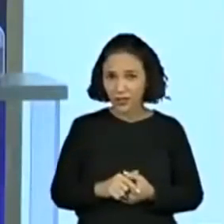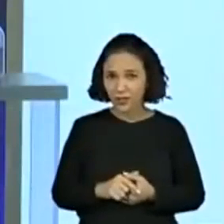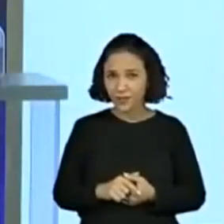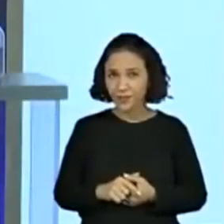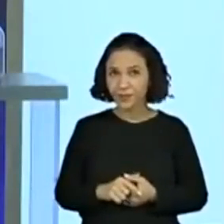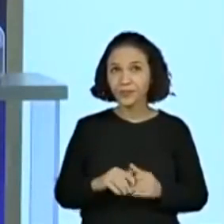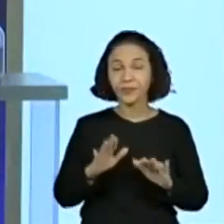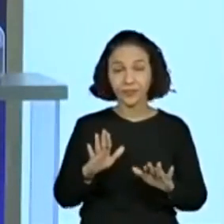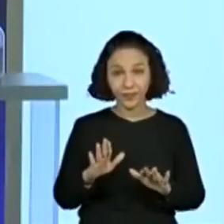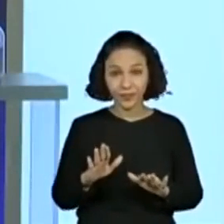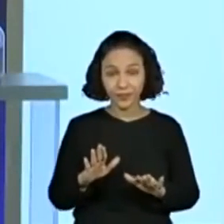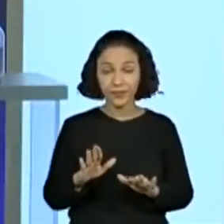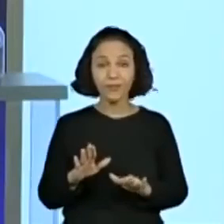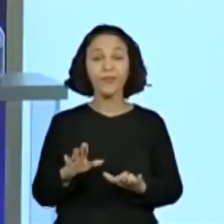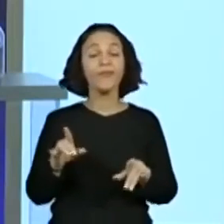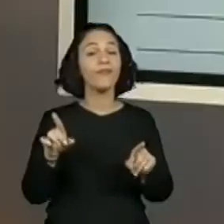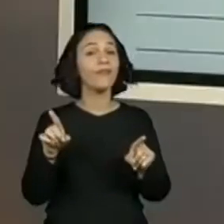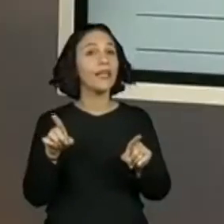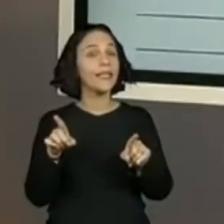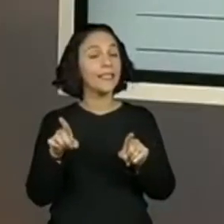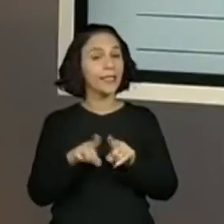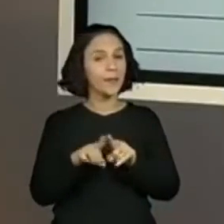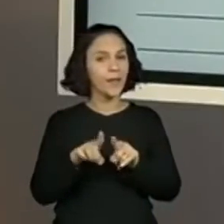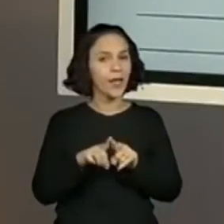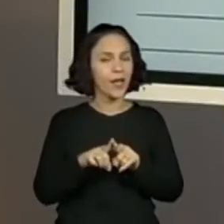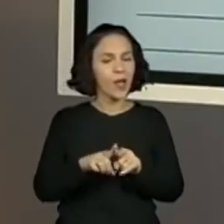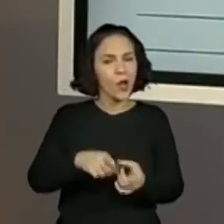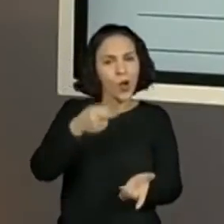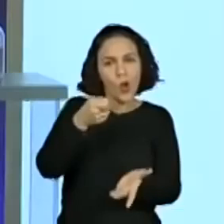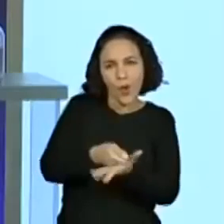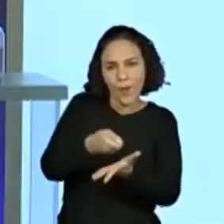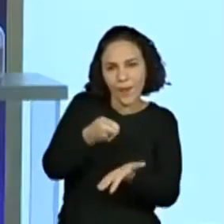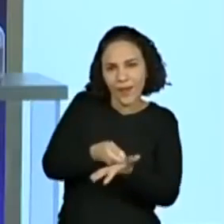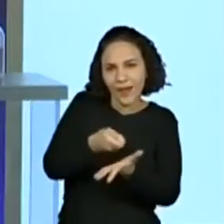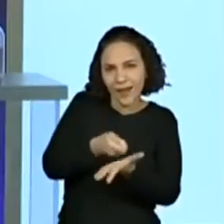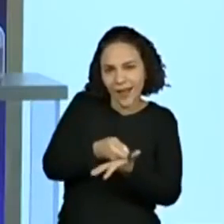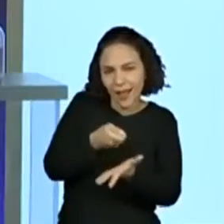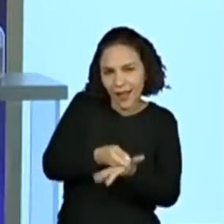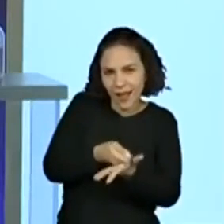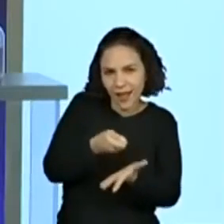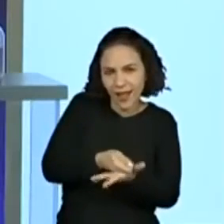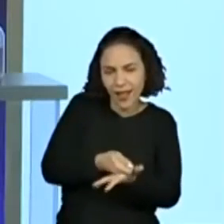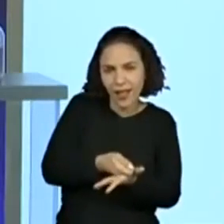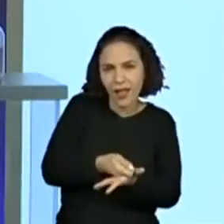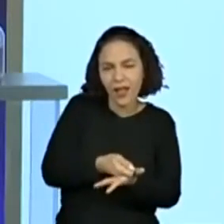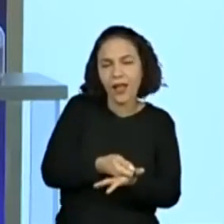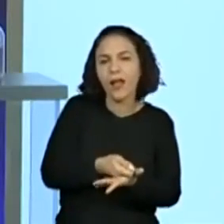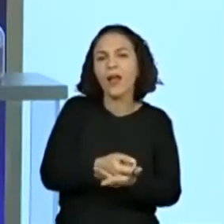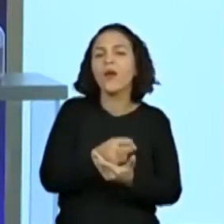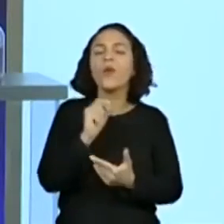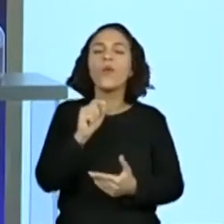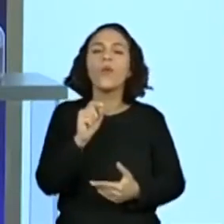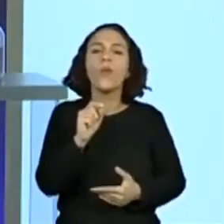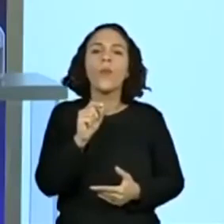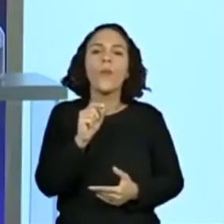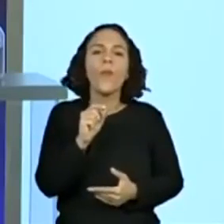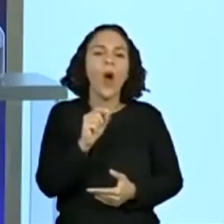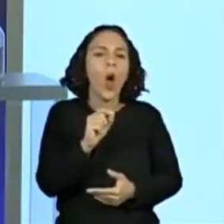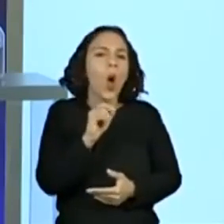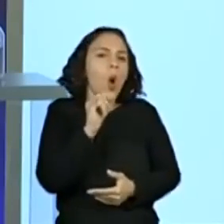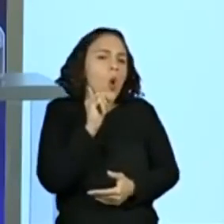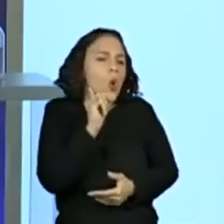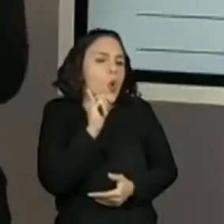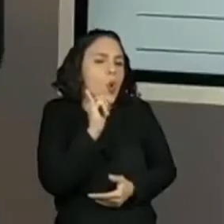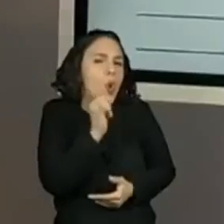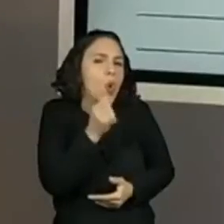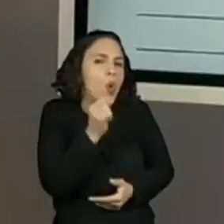E obrigá-lo, adorei, e obrigá-lo a contar tudo sobre a